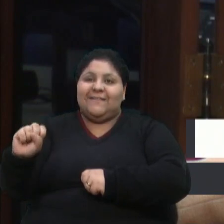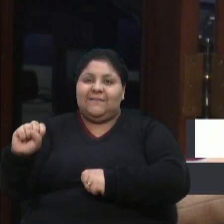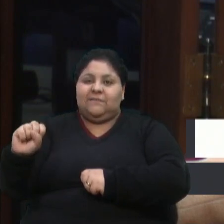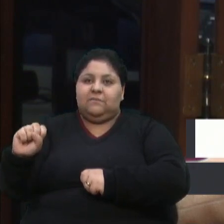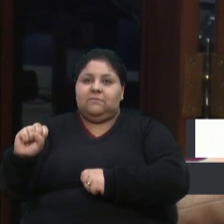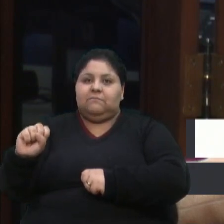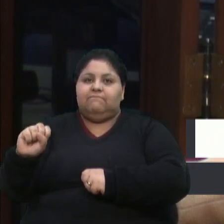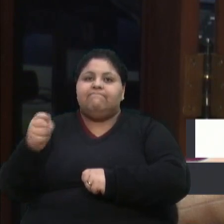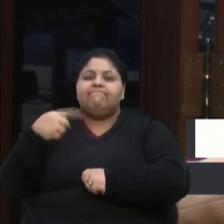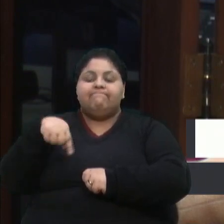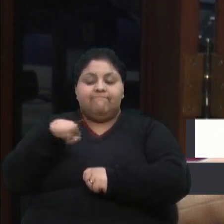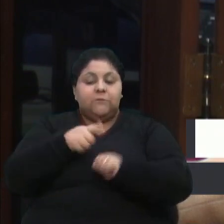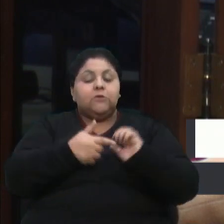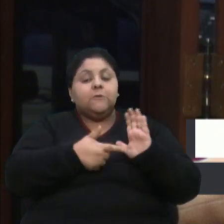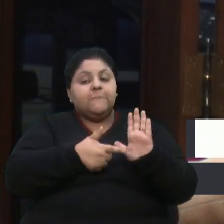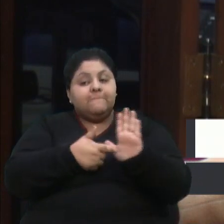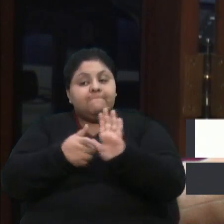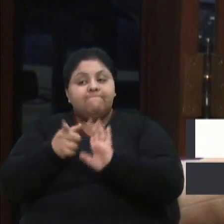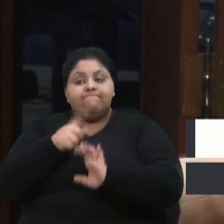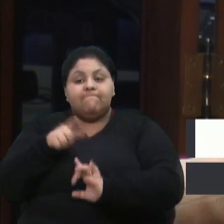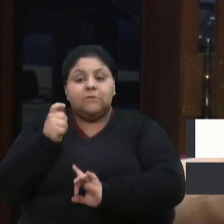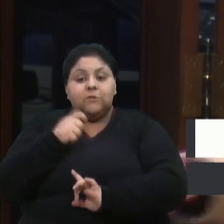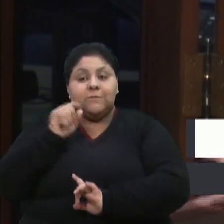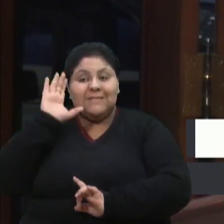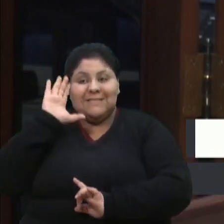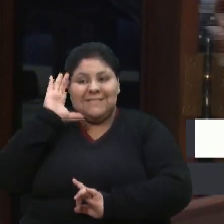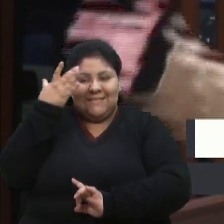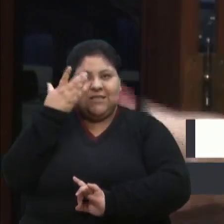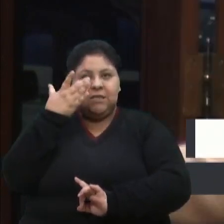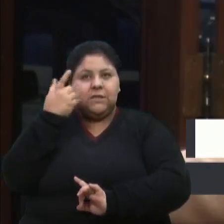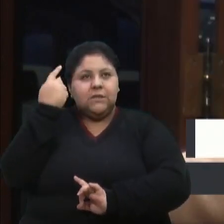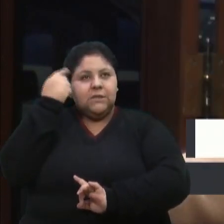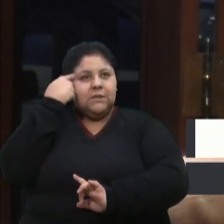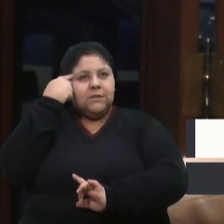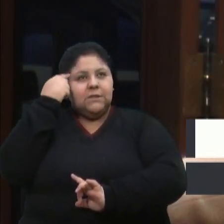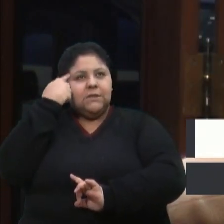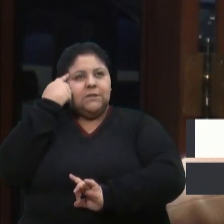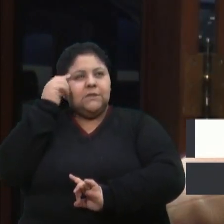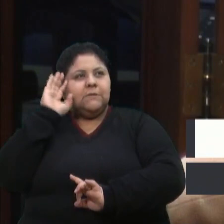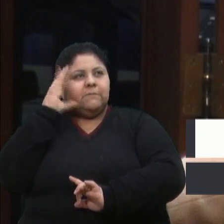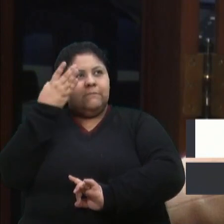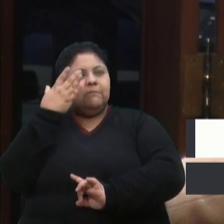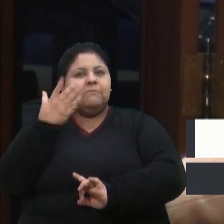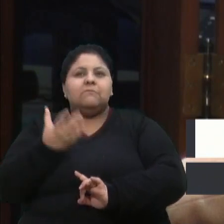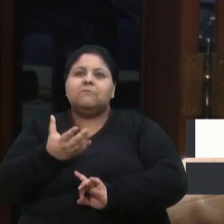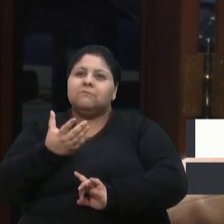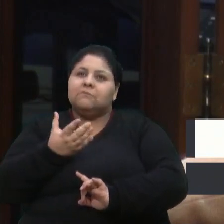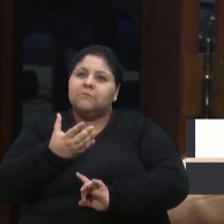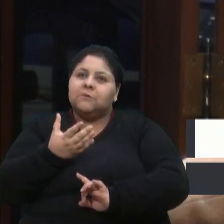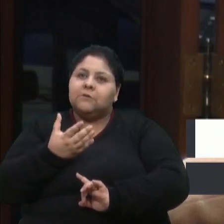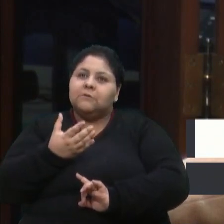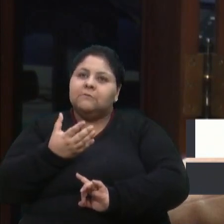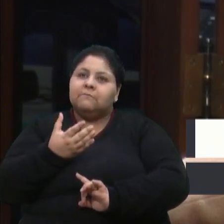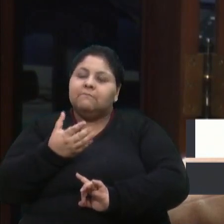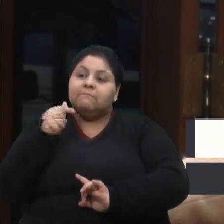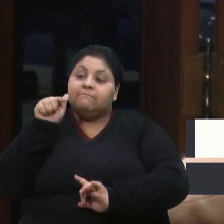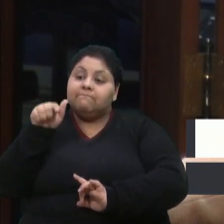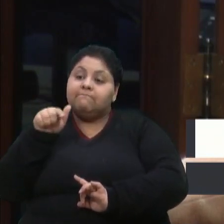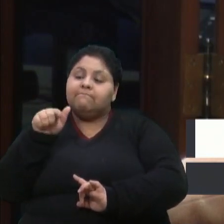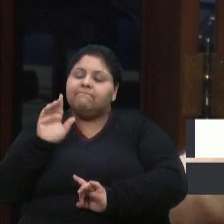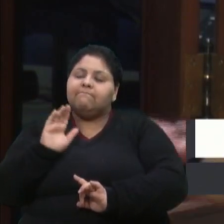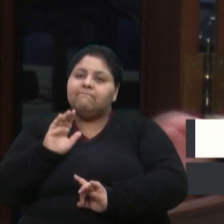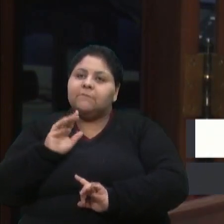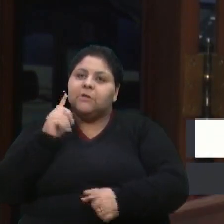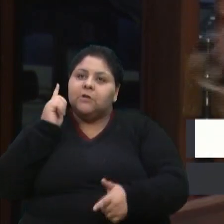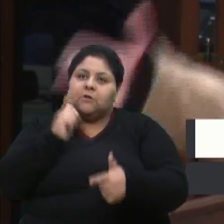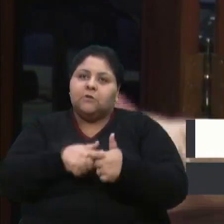isso mostra que a gente precisa resolver e pensar soluções também para essa situação. Porque se a gente